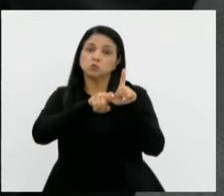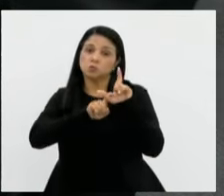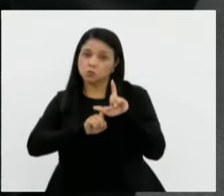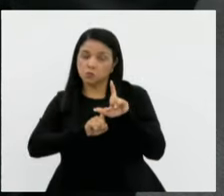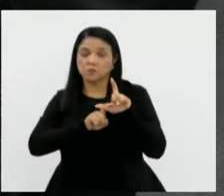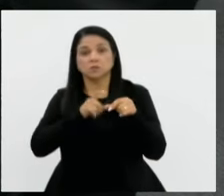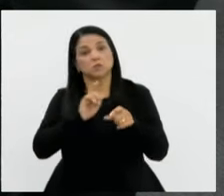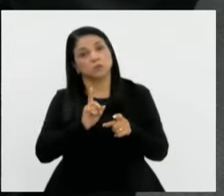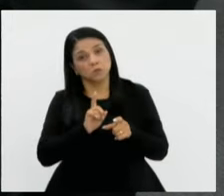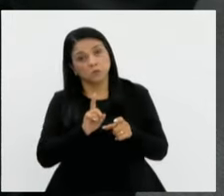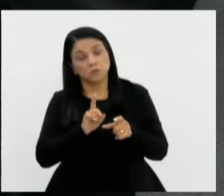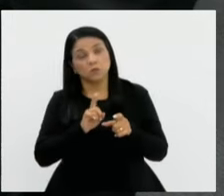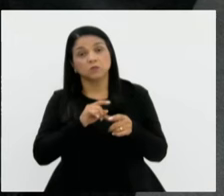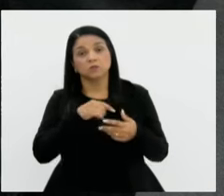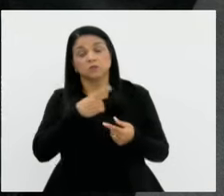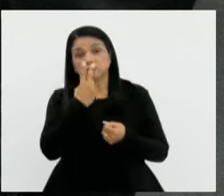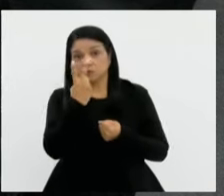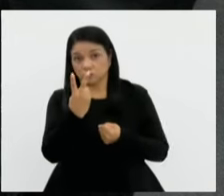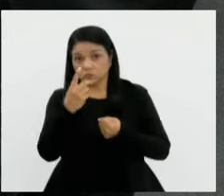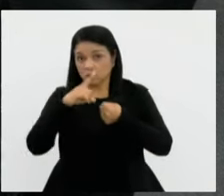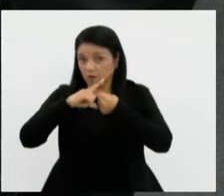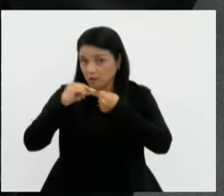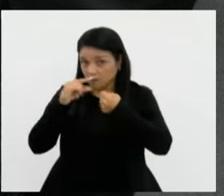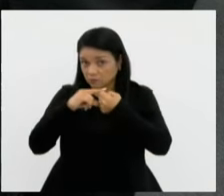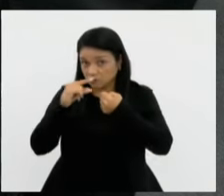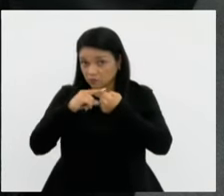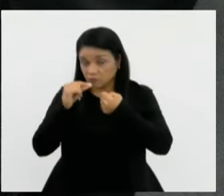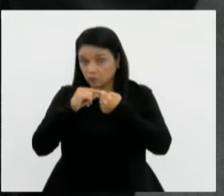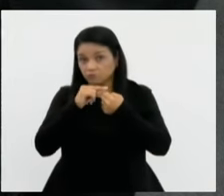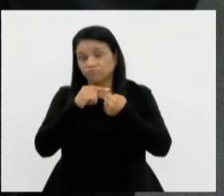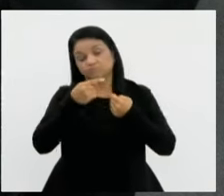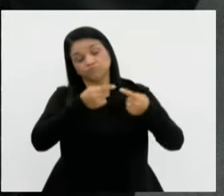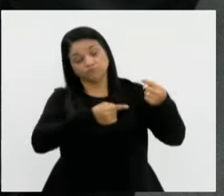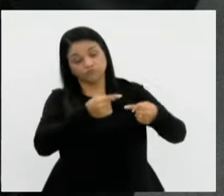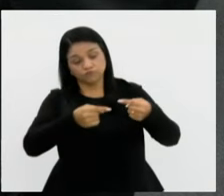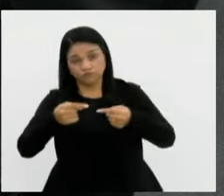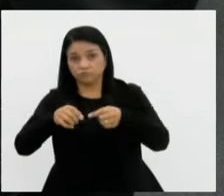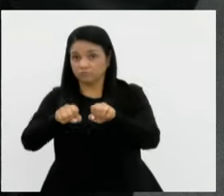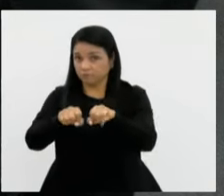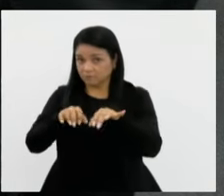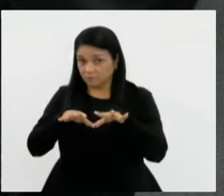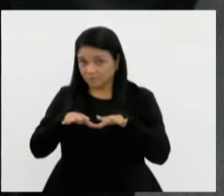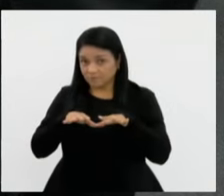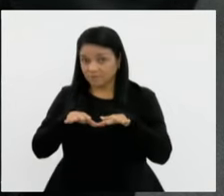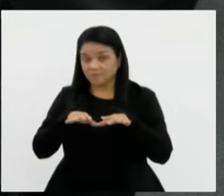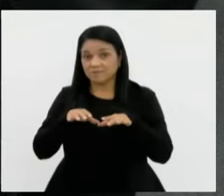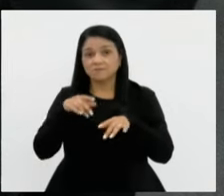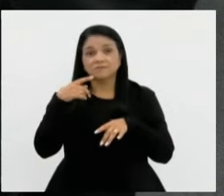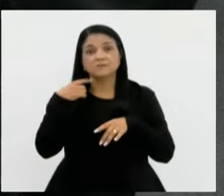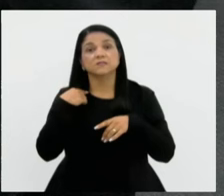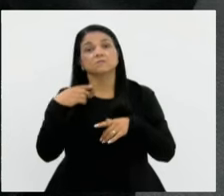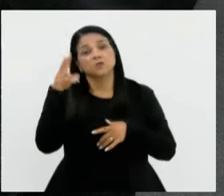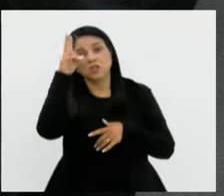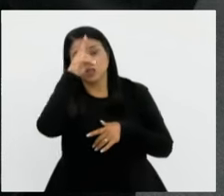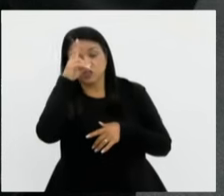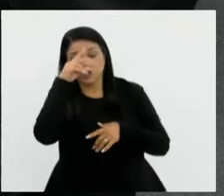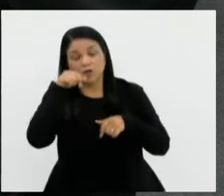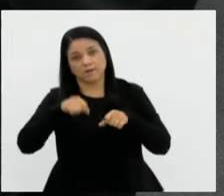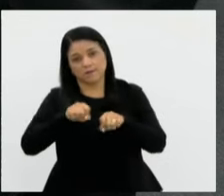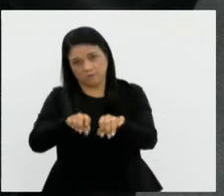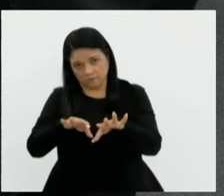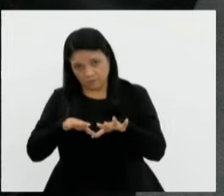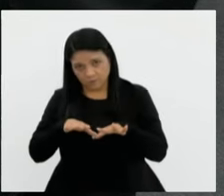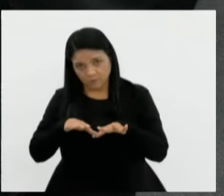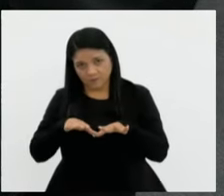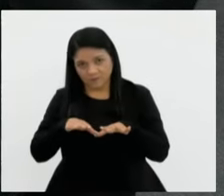e num segundo artigo, o objeto de discussão com toda a casa, no sentido de fazermos história no Parlamento Fluminense, é a